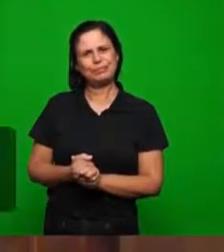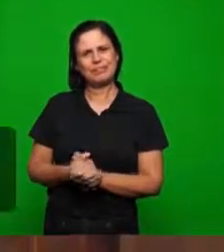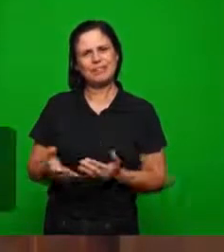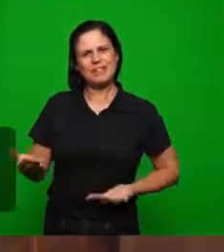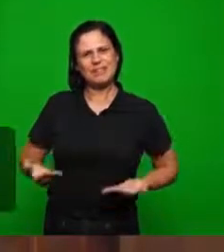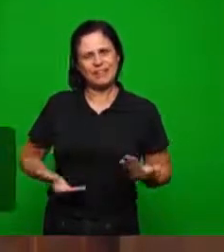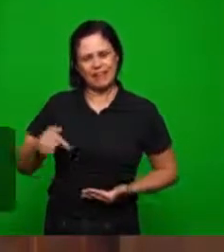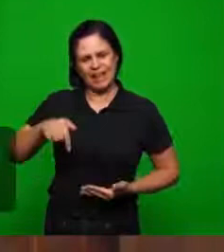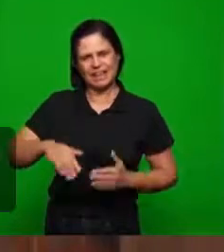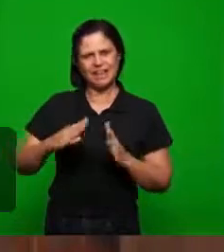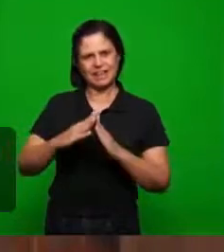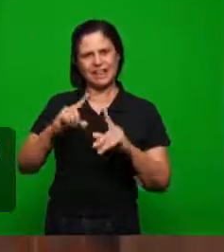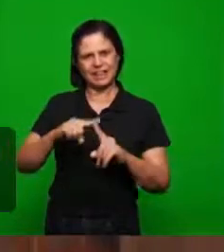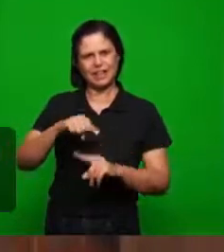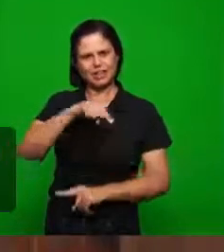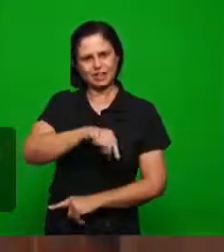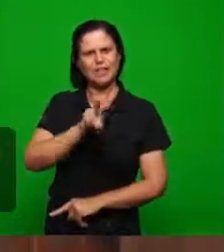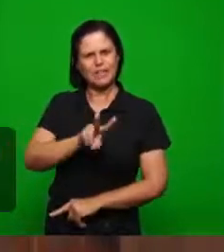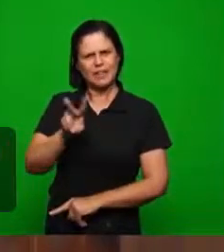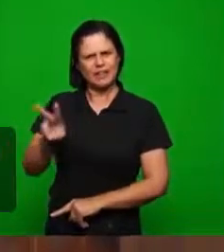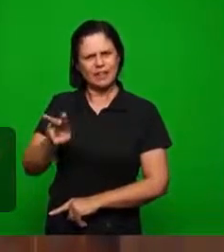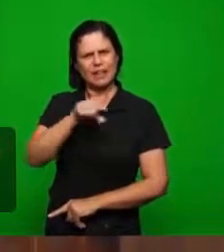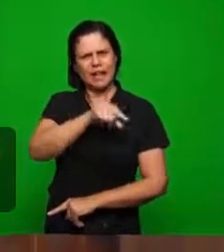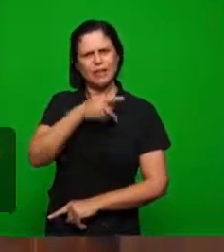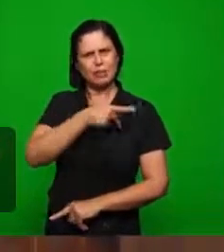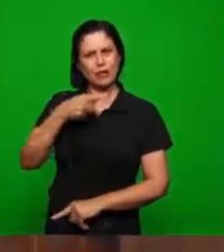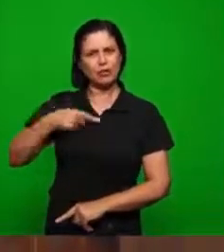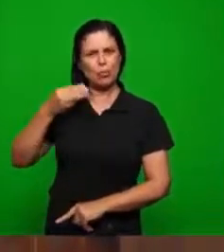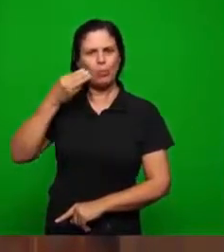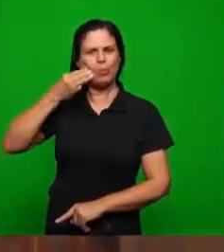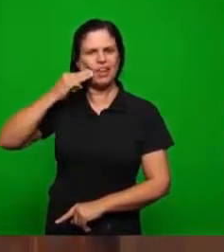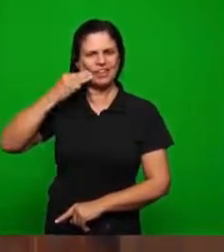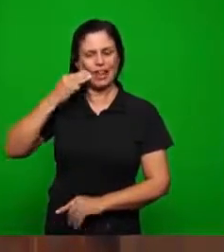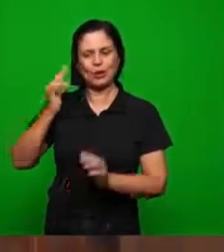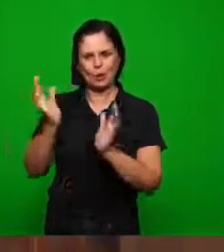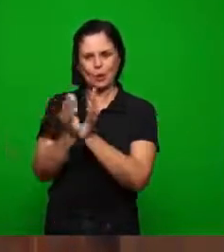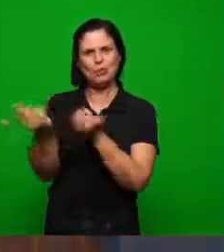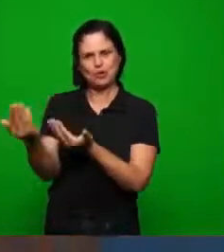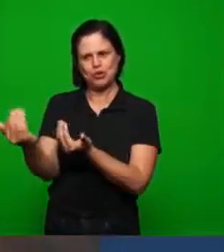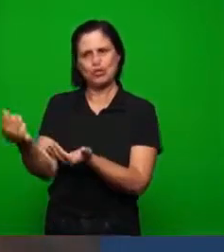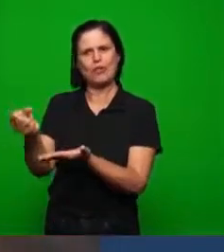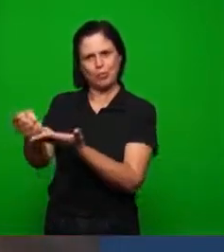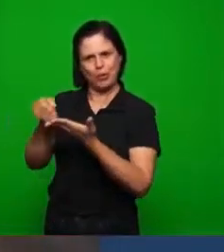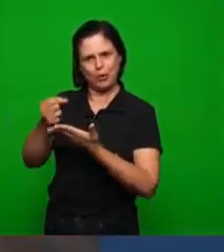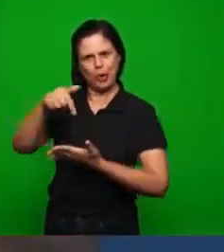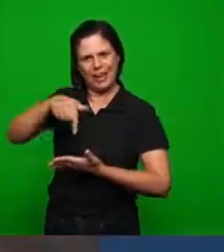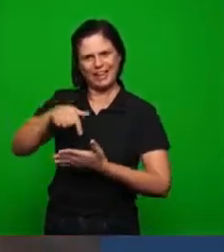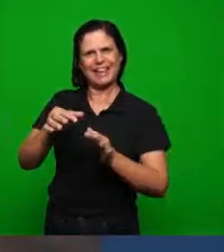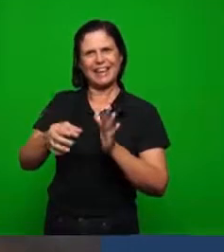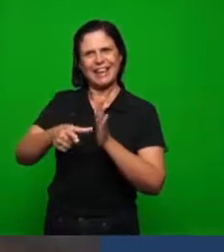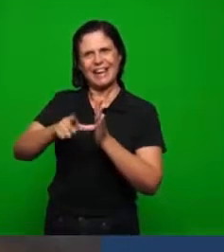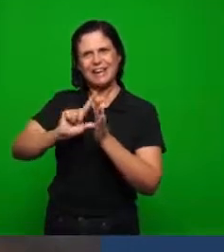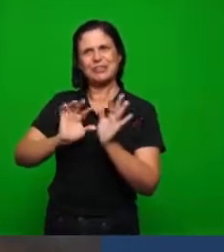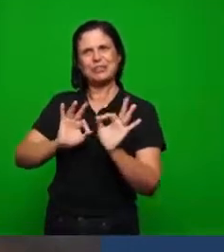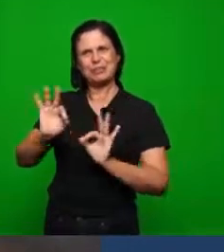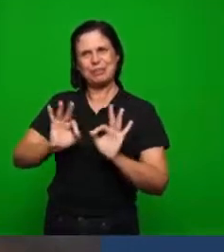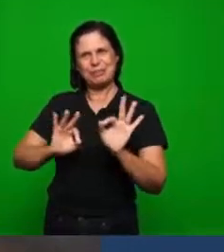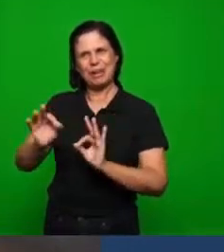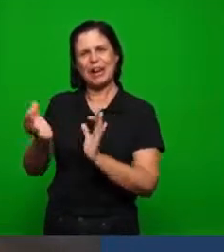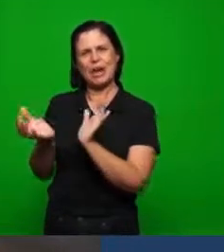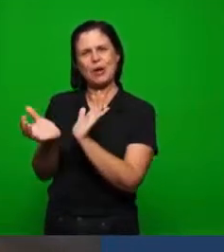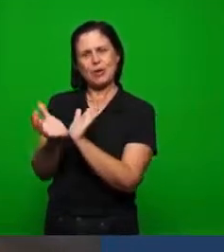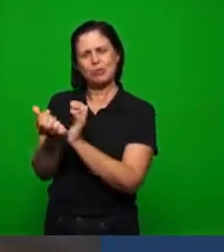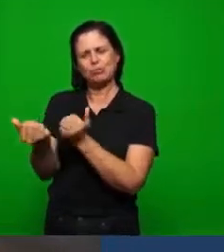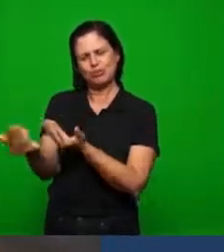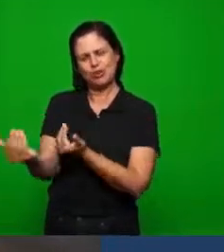irmãos aqui da igreja de Moby Dick, aqui, o pastor Marcelo. Um grupo também que nos assistiu, nos ajudou. Um grupo de